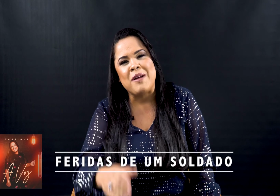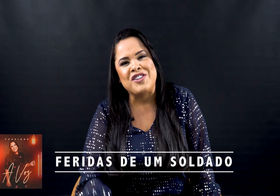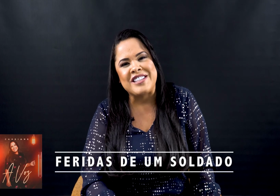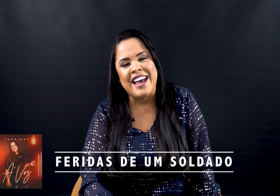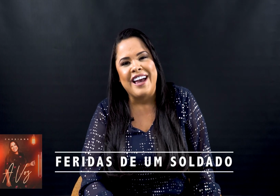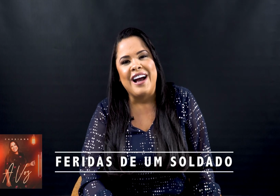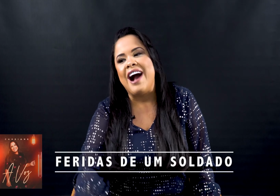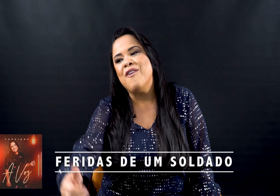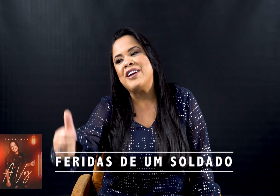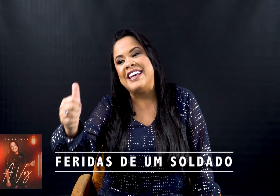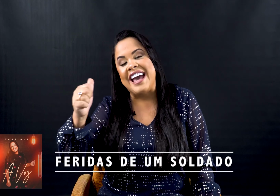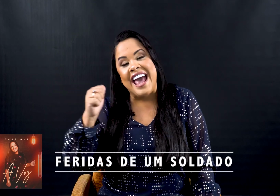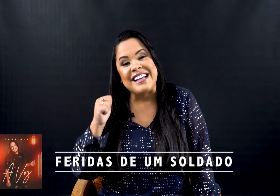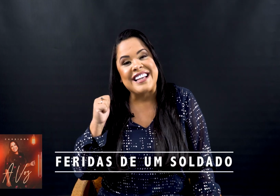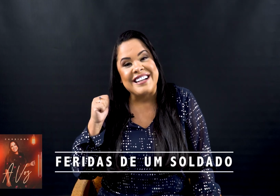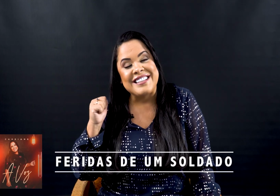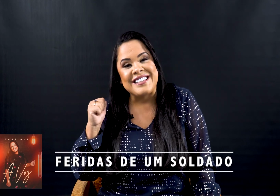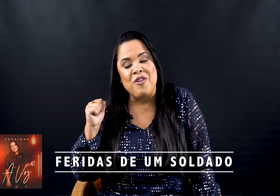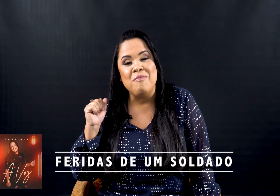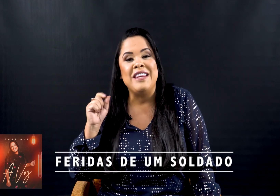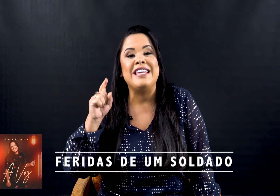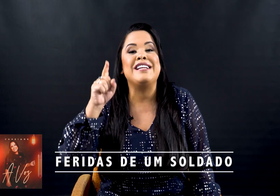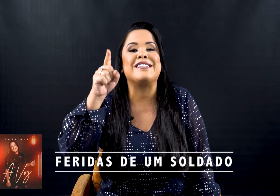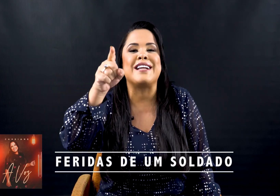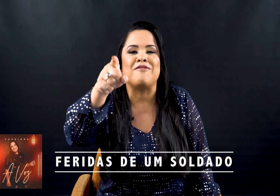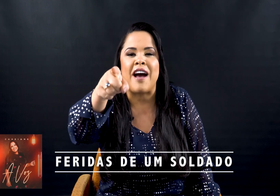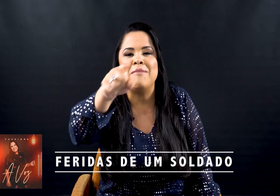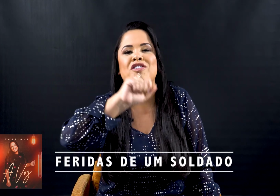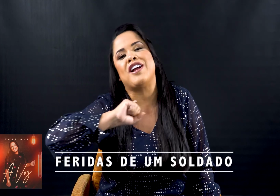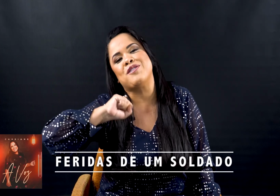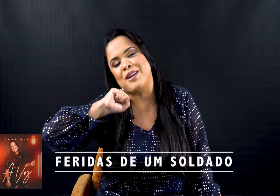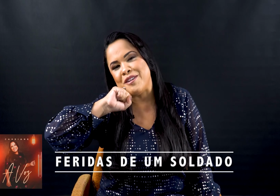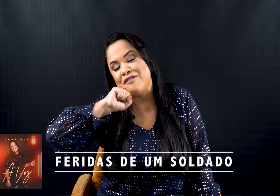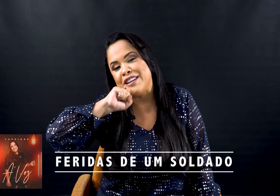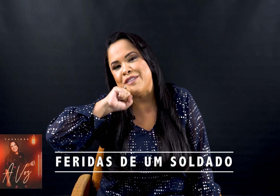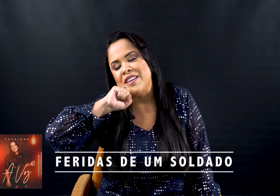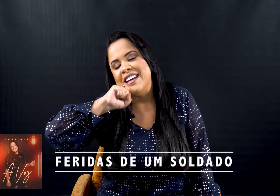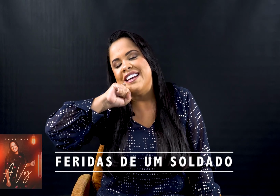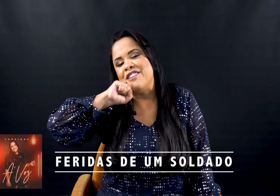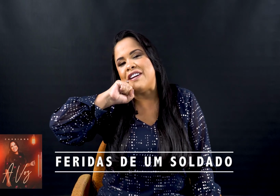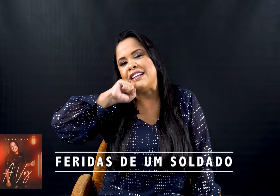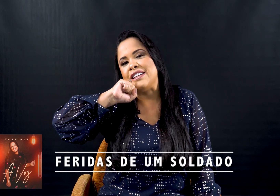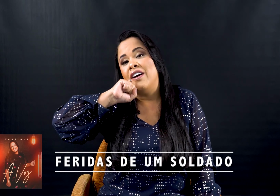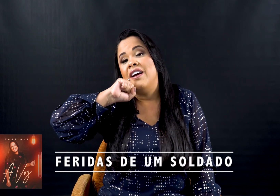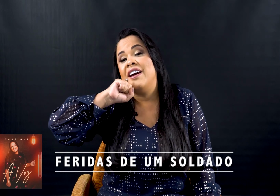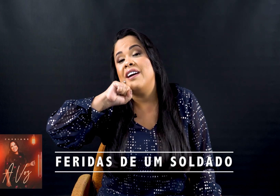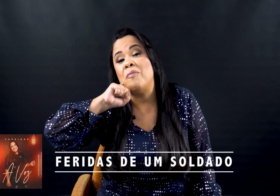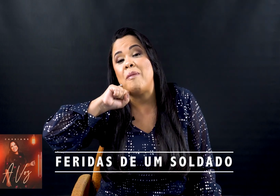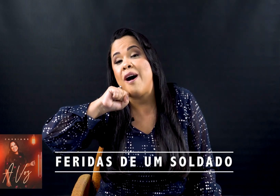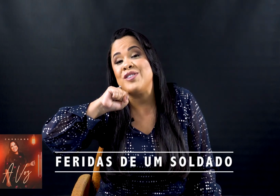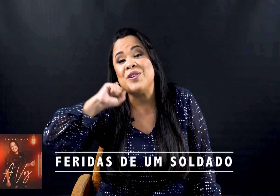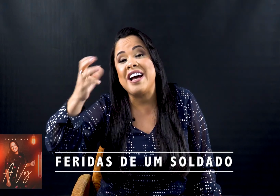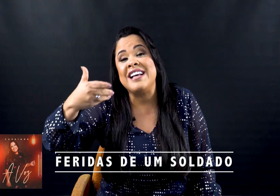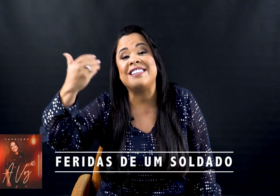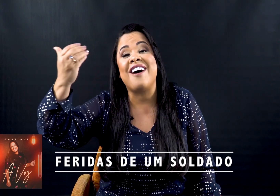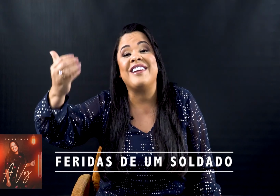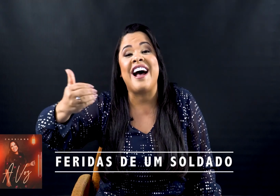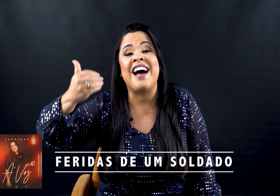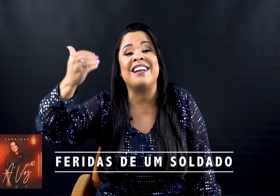estou aqui para dizer o que essa canção ministra, vai ministrar sobre a tua vida. Que fala assim, ó, eu